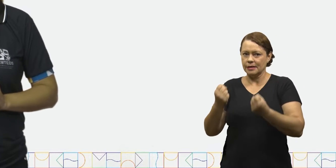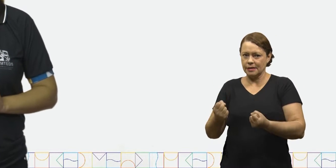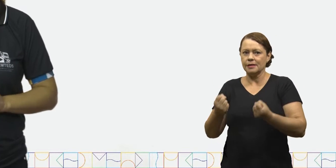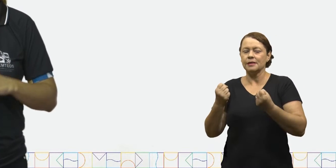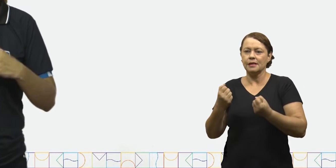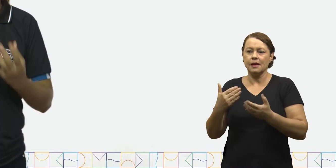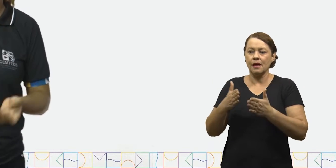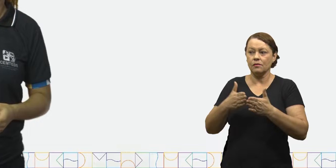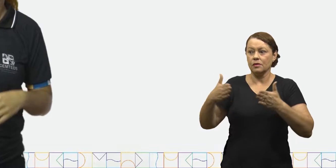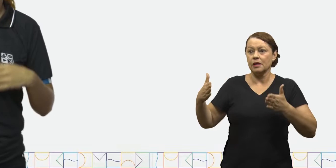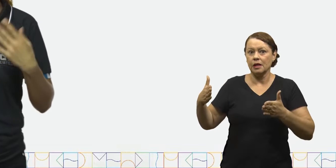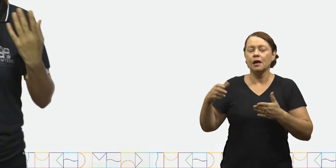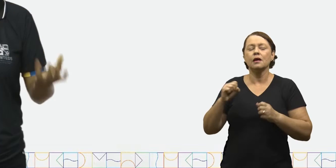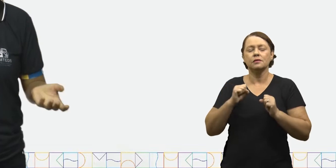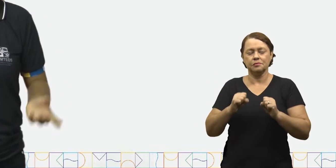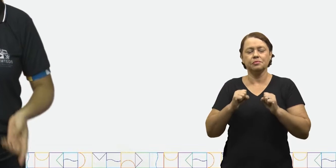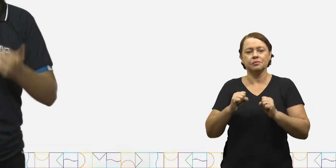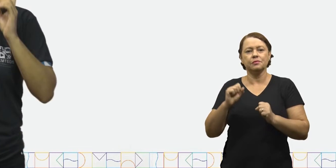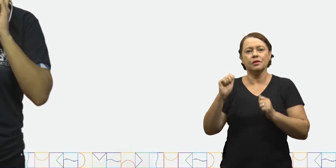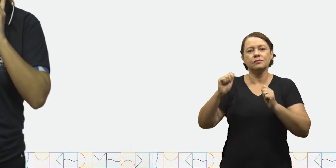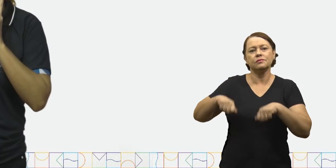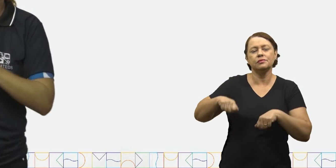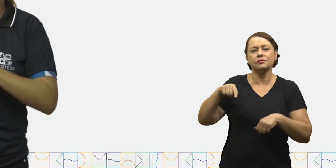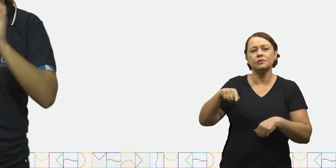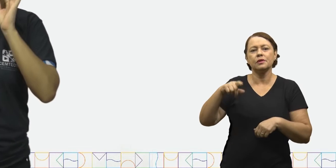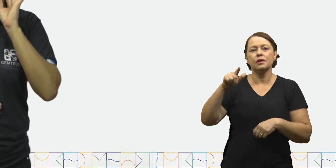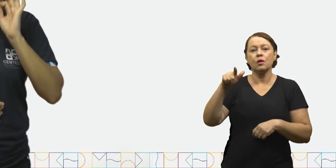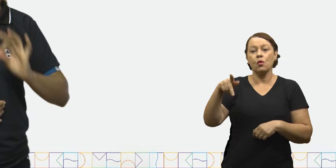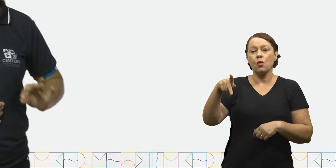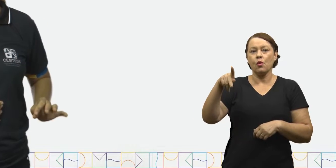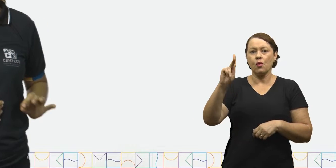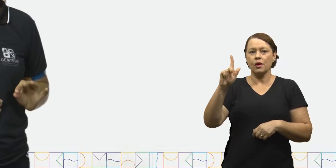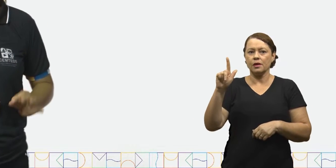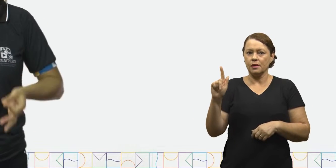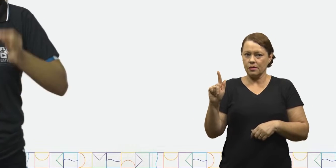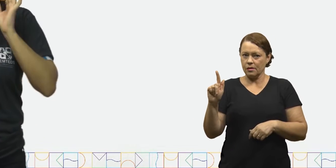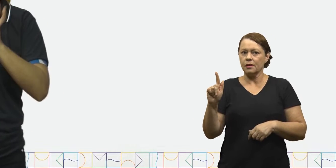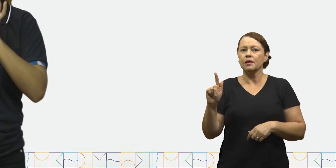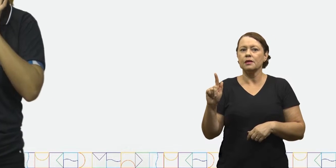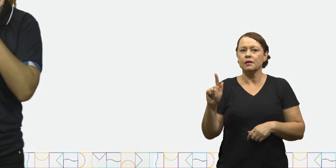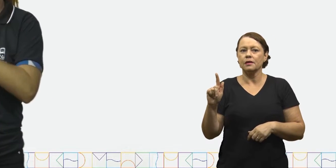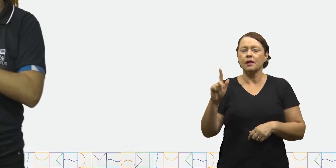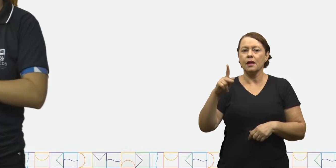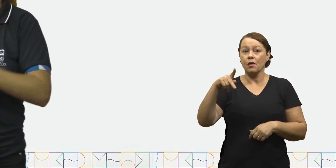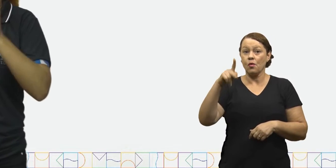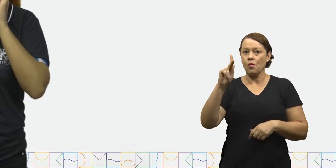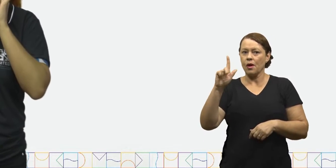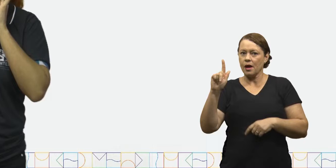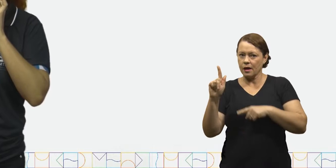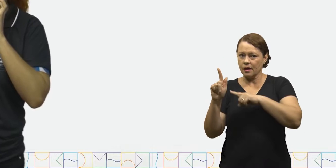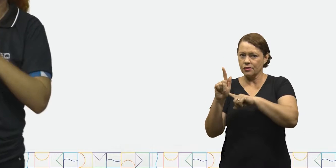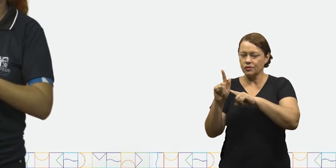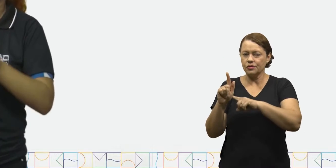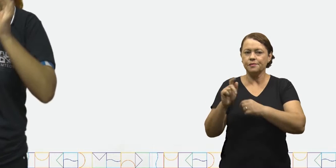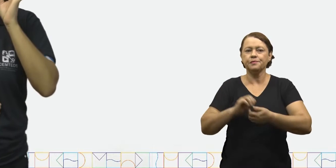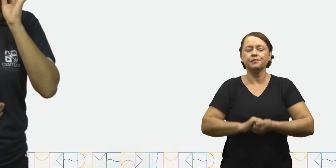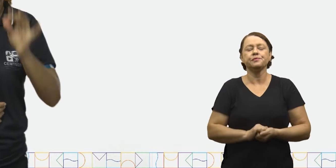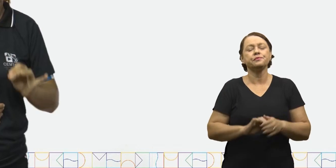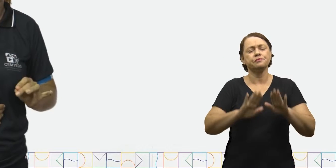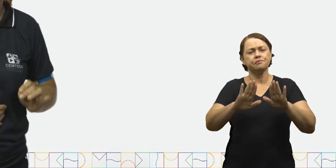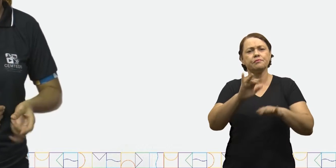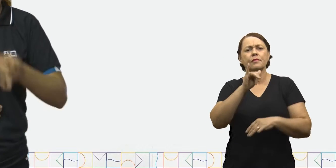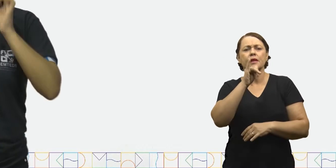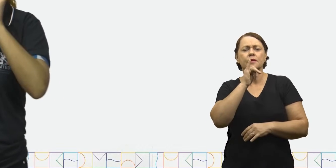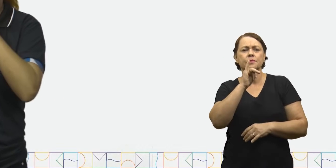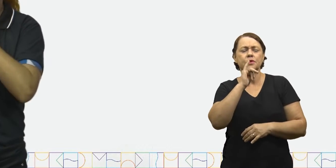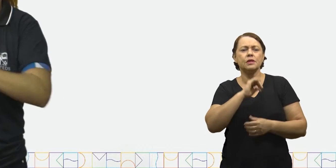de porte médio ou grande, podemos medir com quilogramas, com o QG, que é o